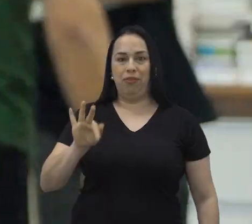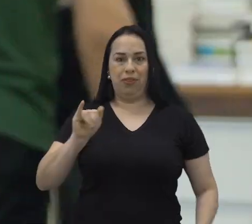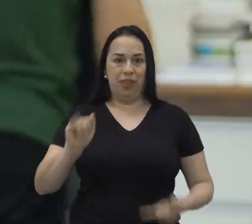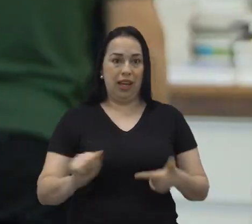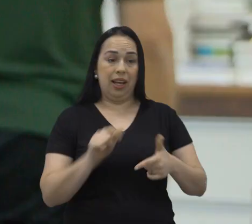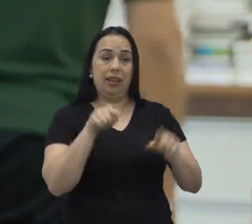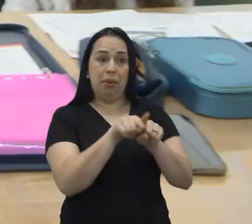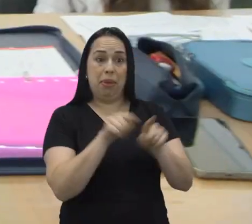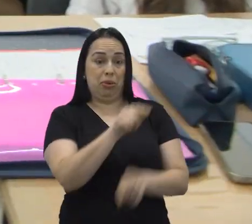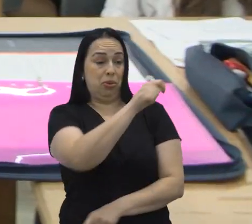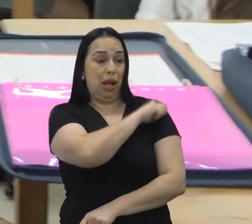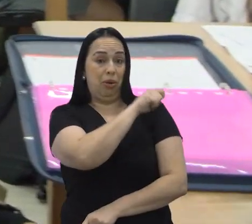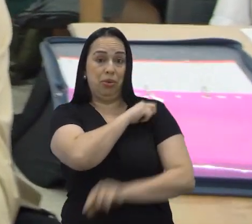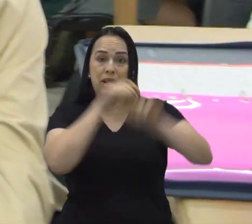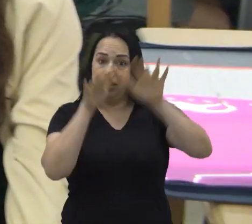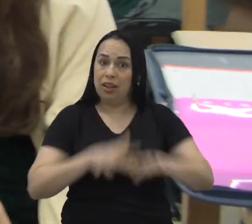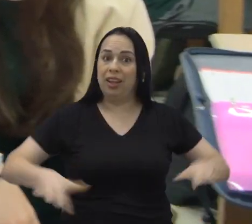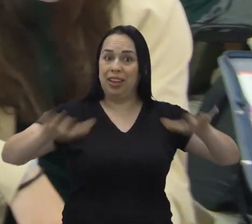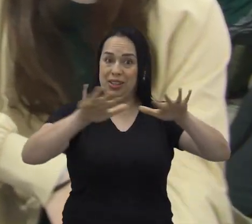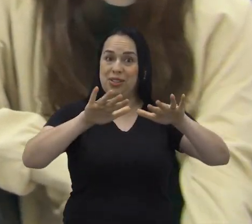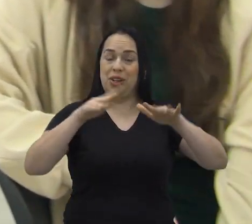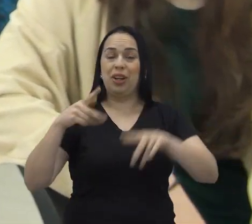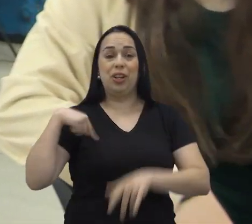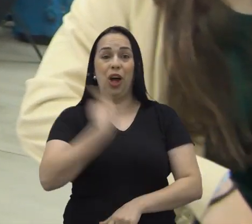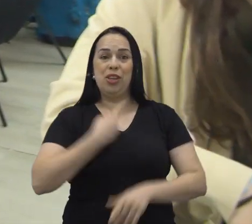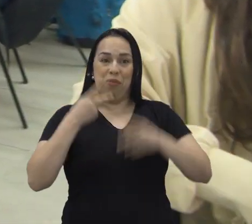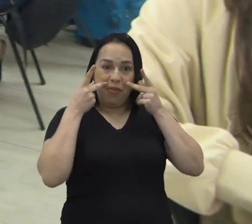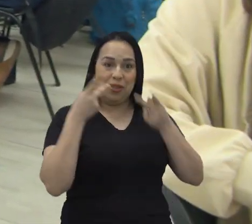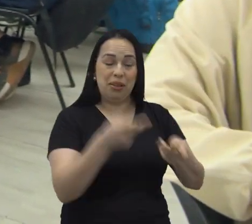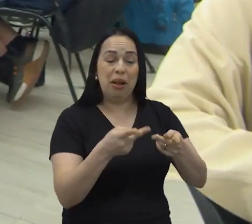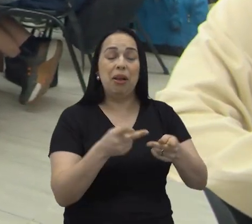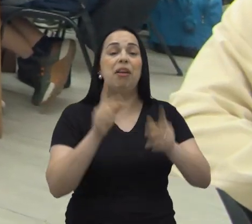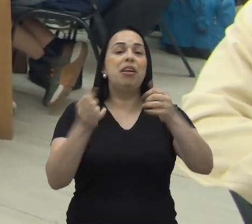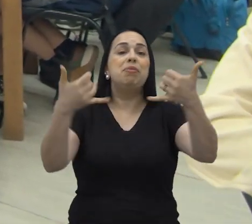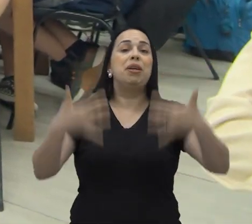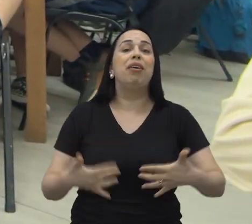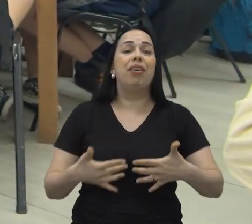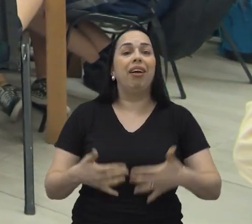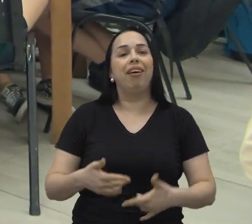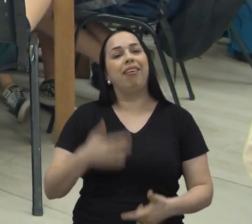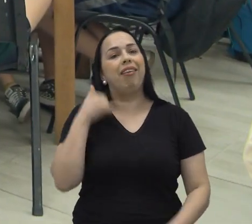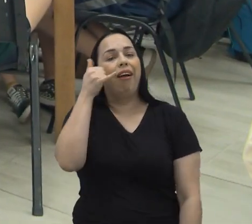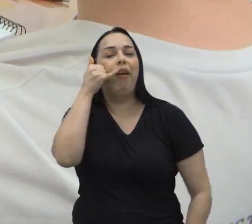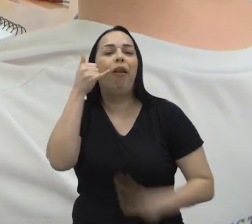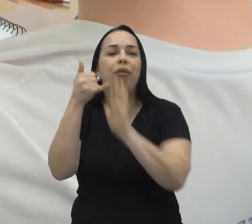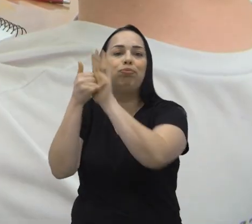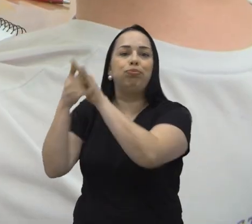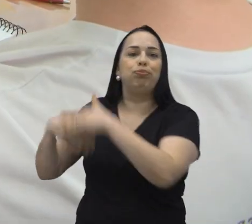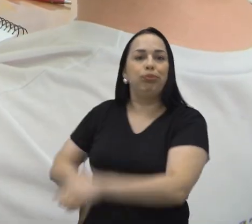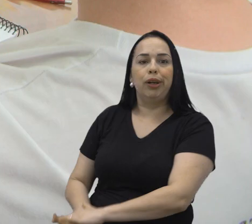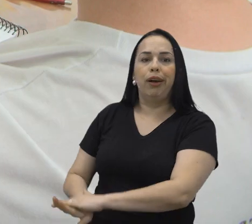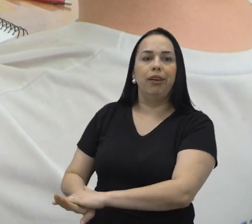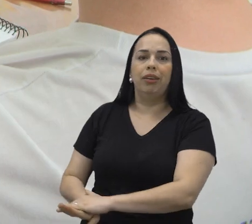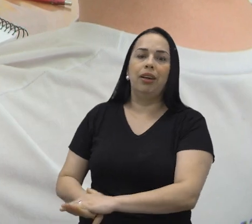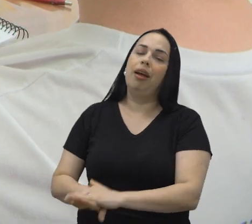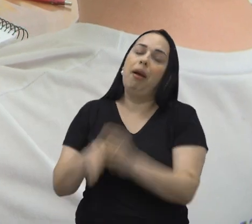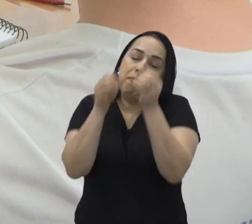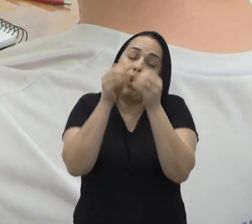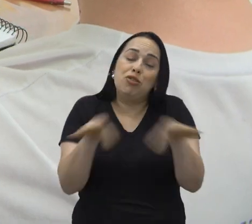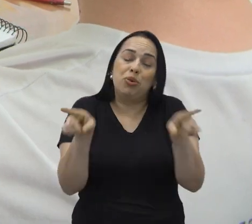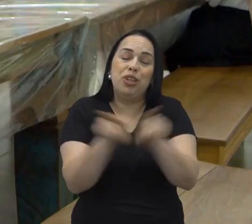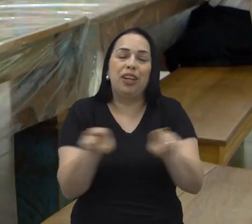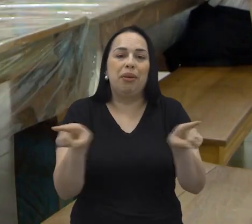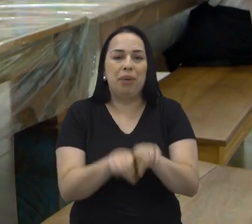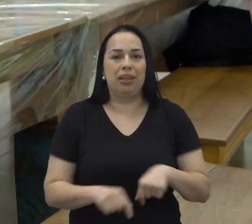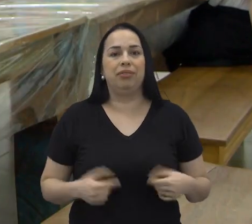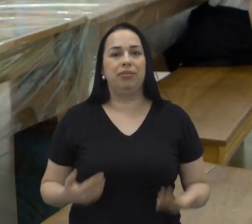Sofia, do Júlio e dos alunos dessa escola que visitamos, tirar o celular da sala de aula não traria muitas